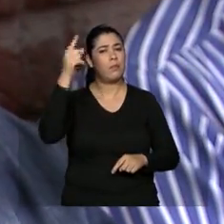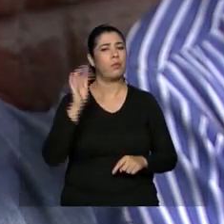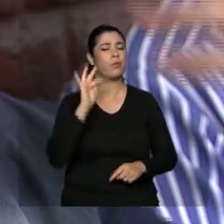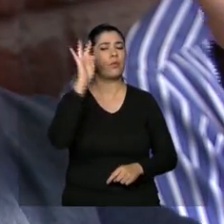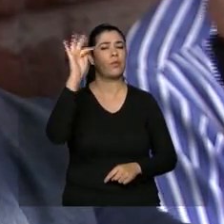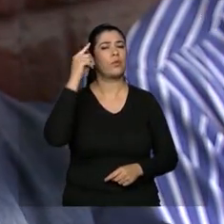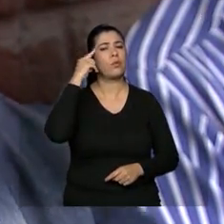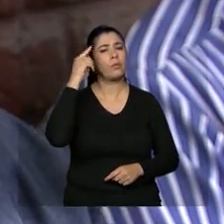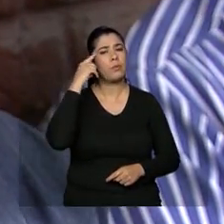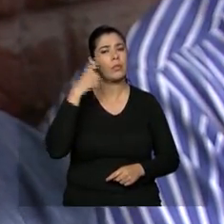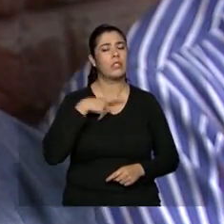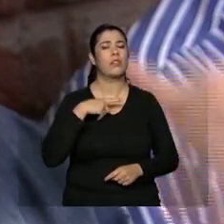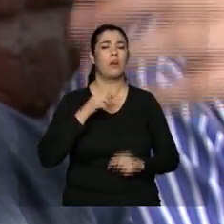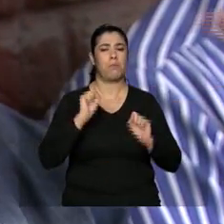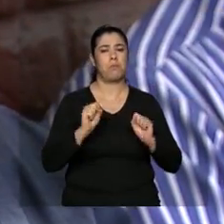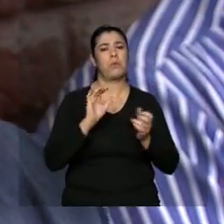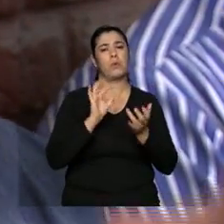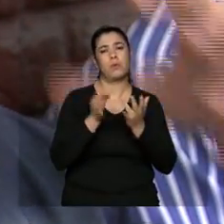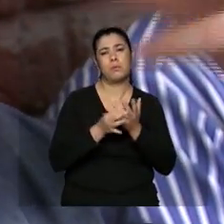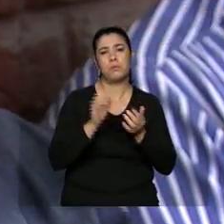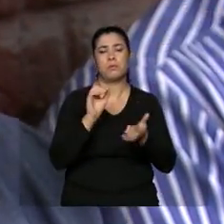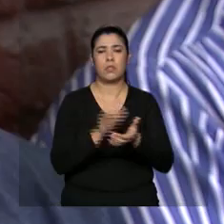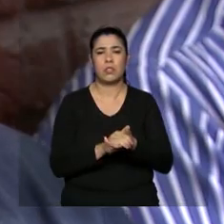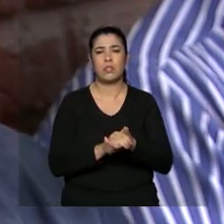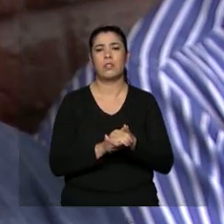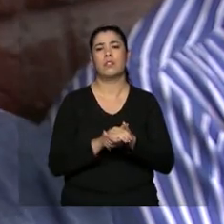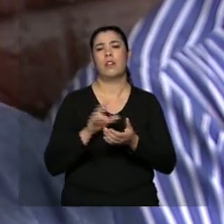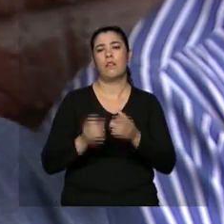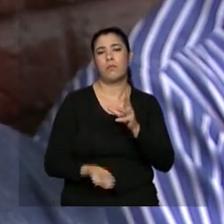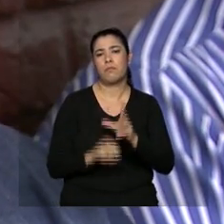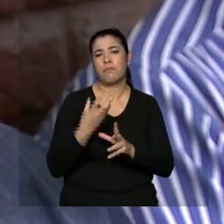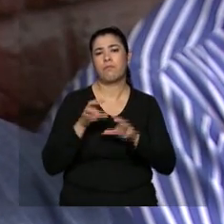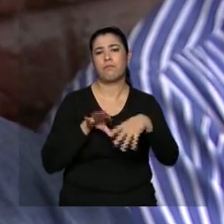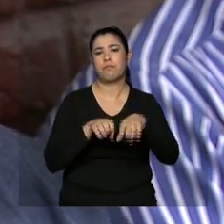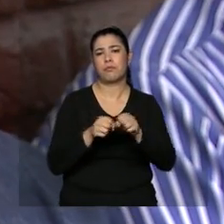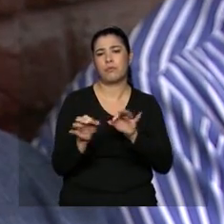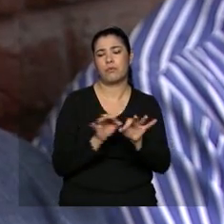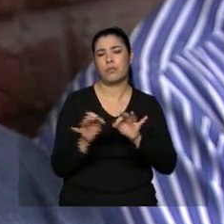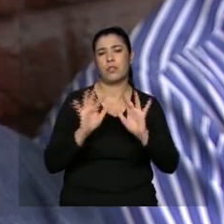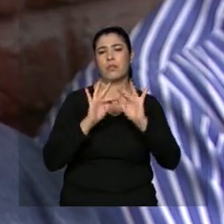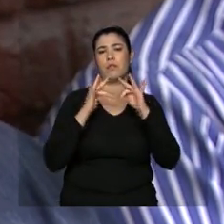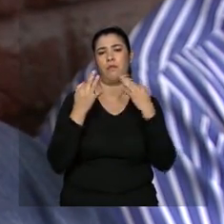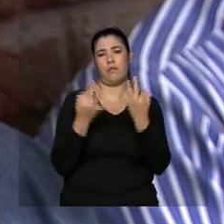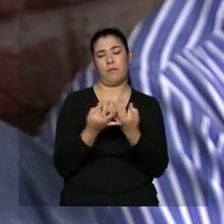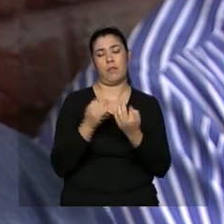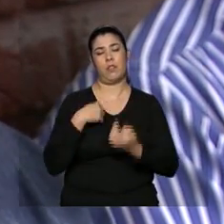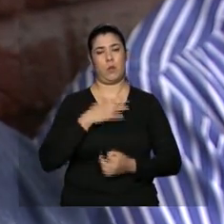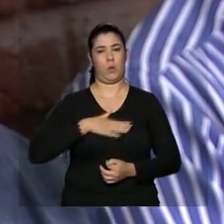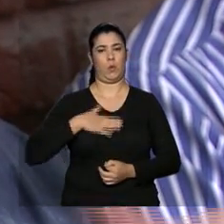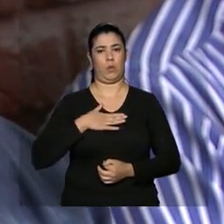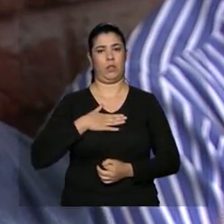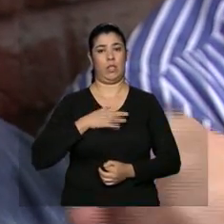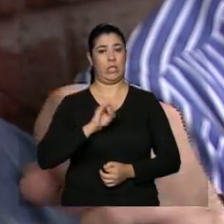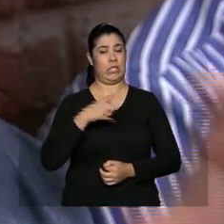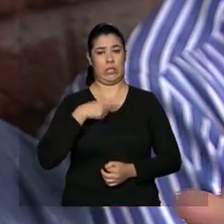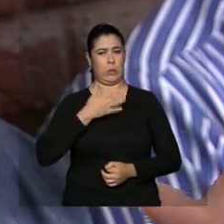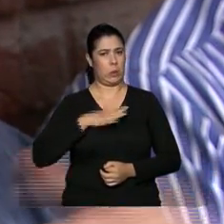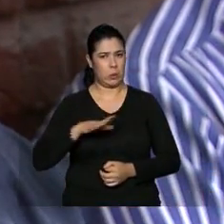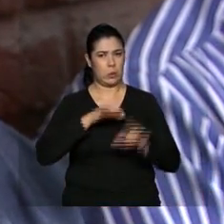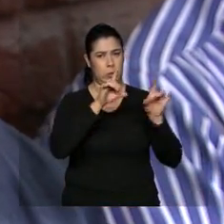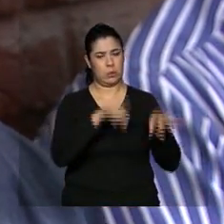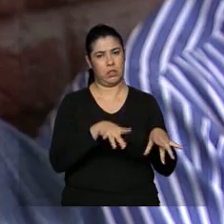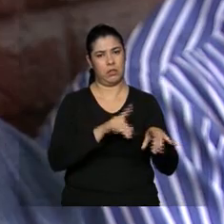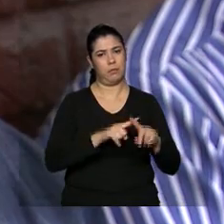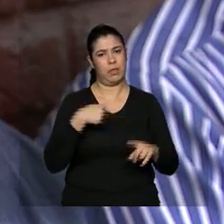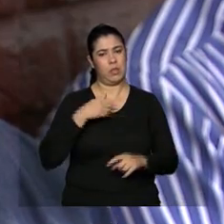depois vai casado, vai ter, faz família aqui. Porque eu gosto, eu, quando não gosto, eu vou embora,